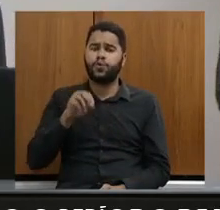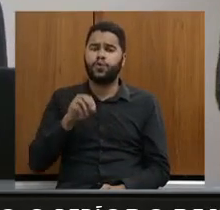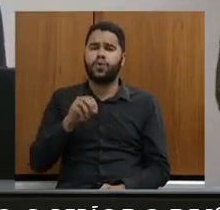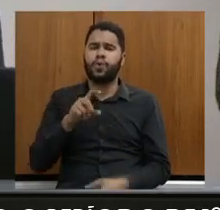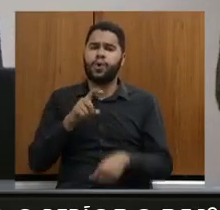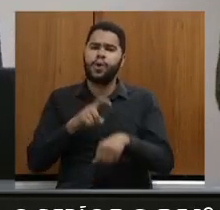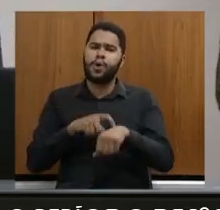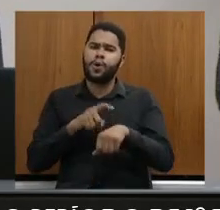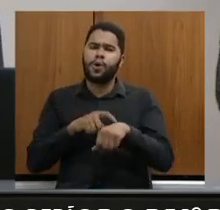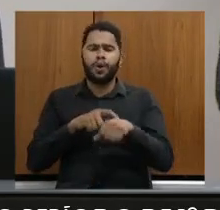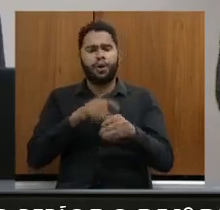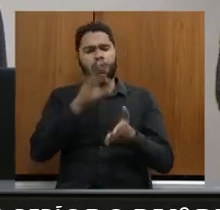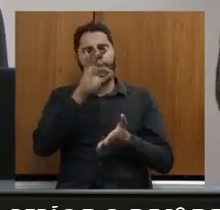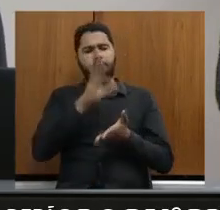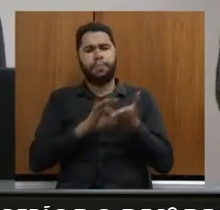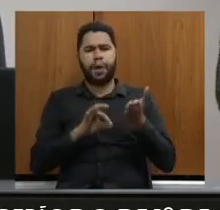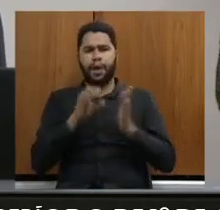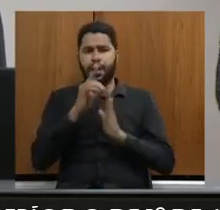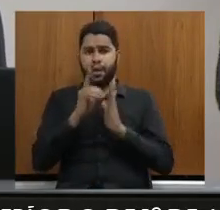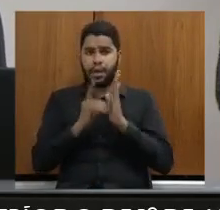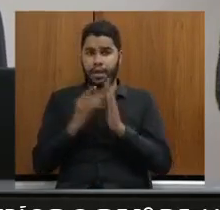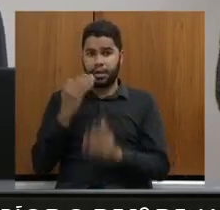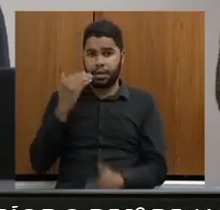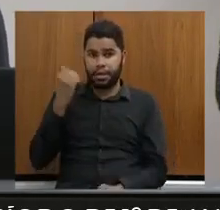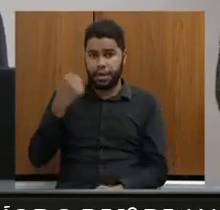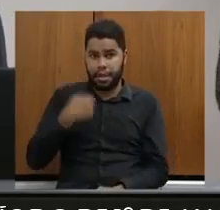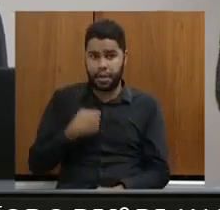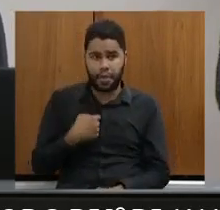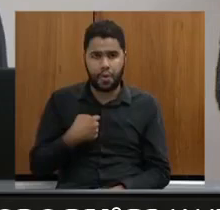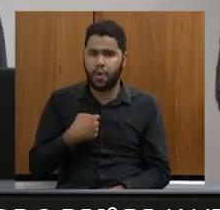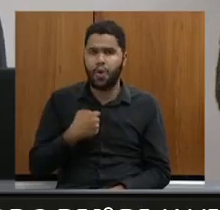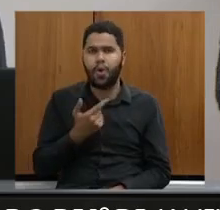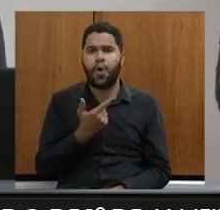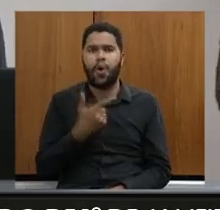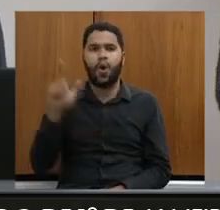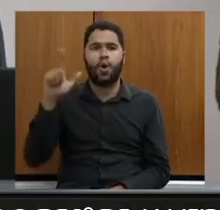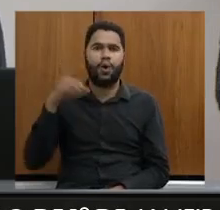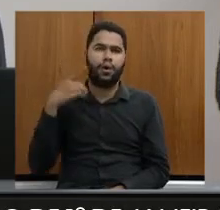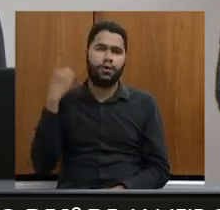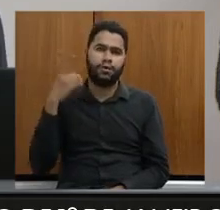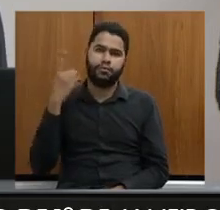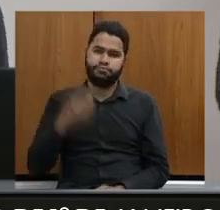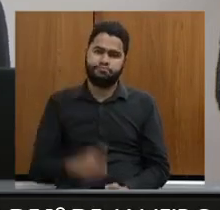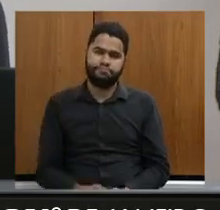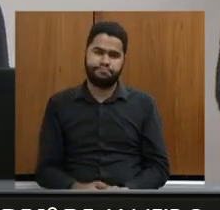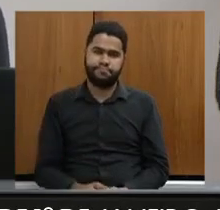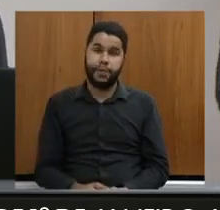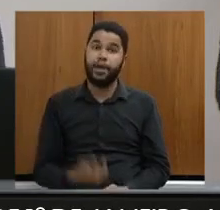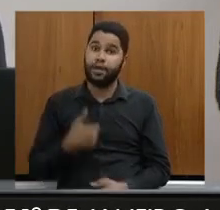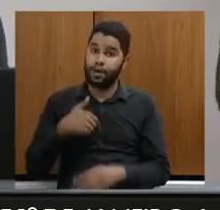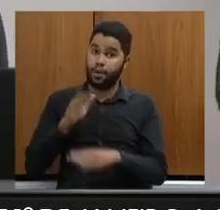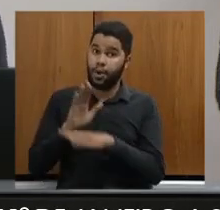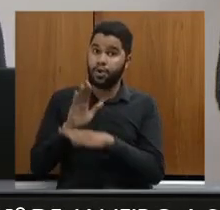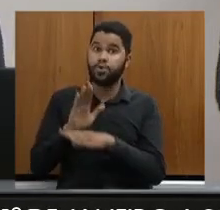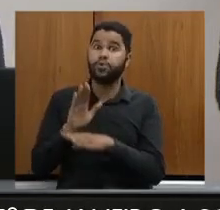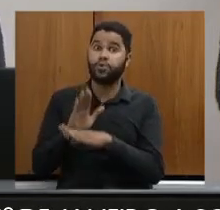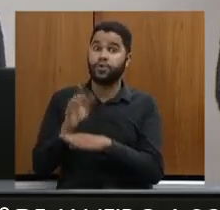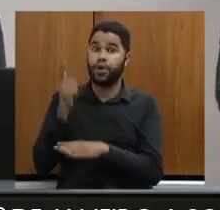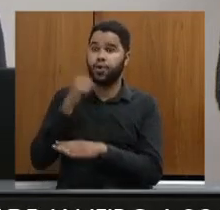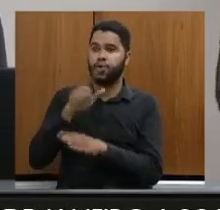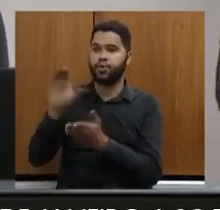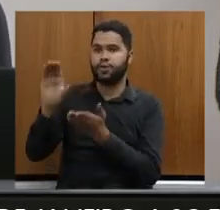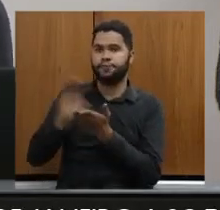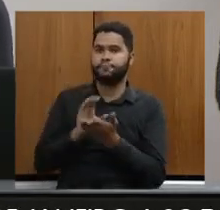decreto Não fui eu que fui chamado foi outro estado e eu ajudei dos carretos